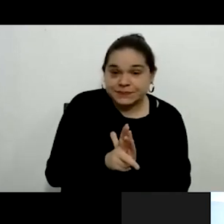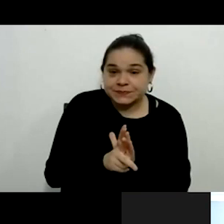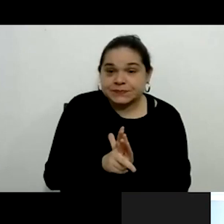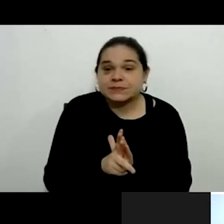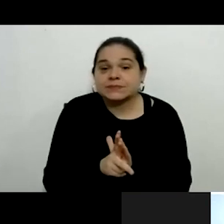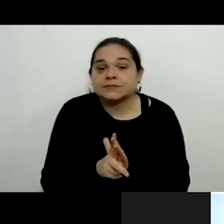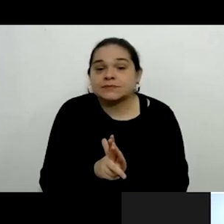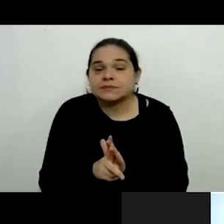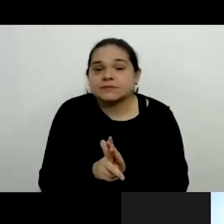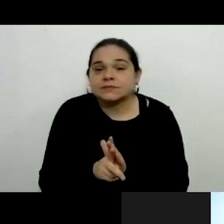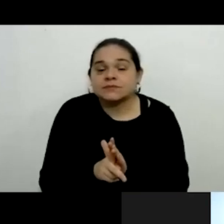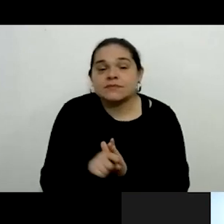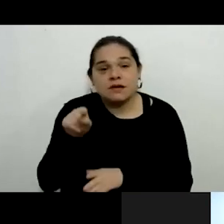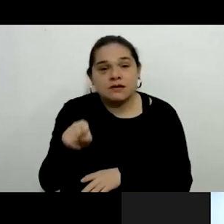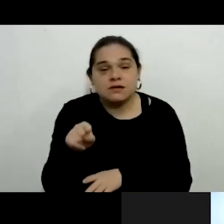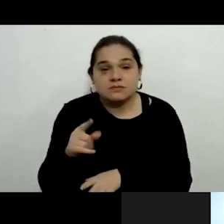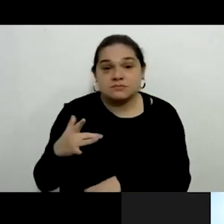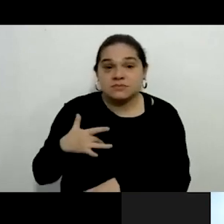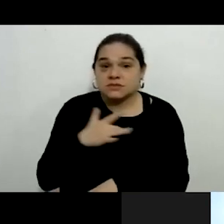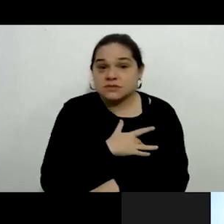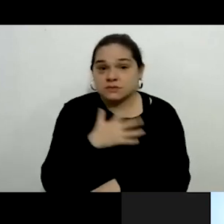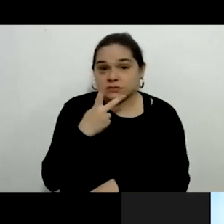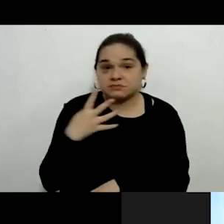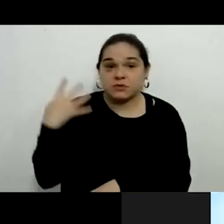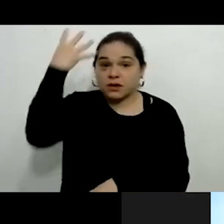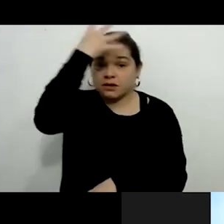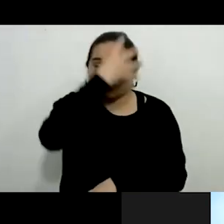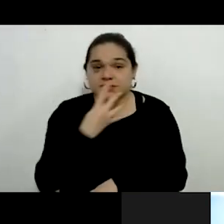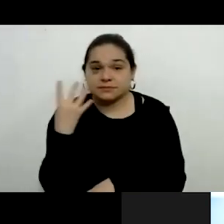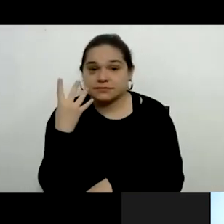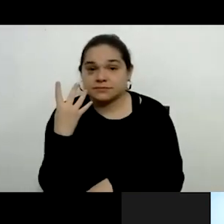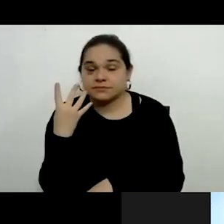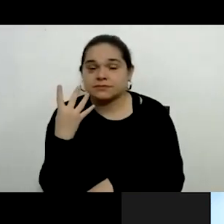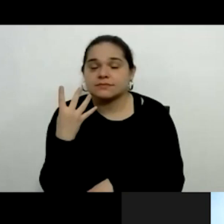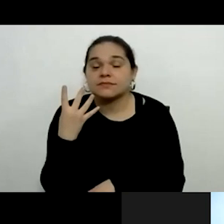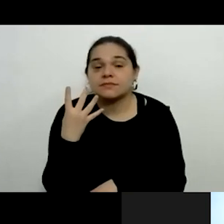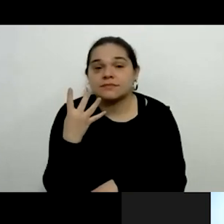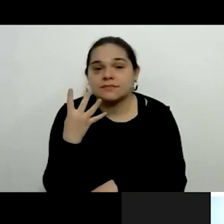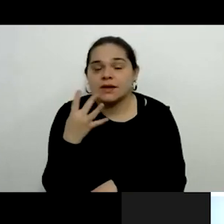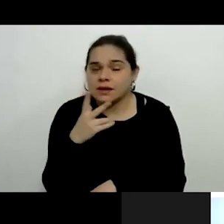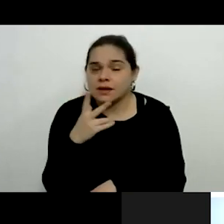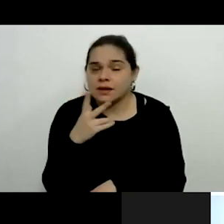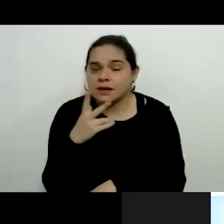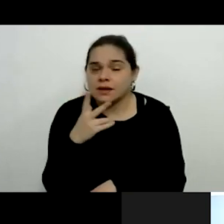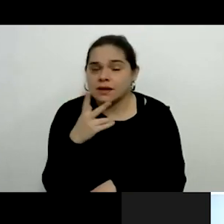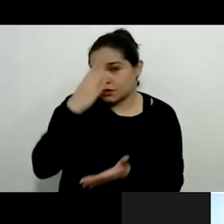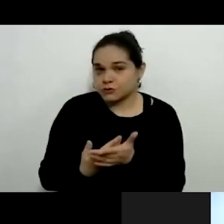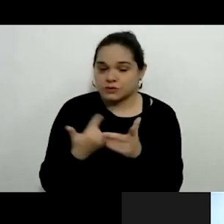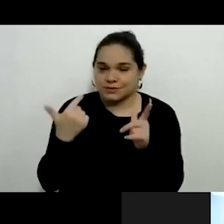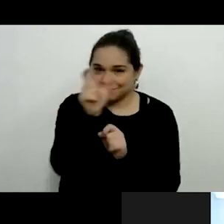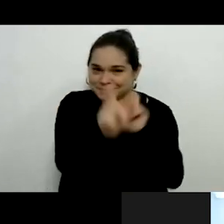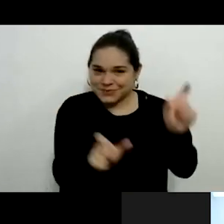nessa questão do Saúde 24 Horas, acredito que o trabalhador vai perguntar pra gente,